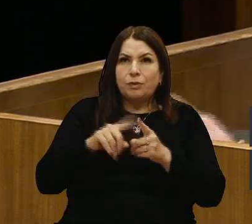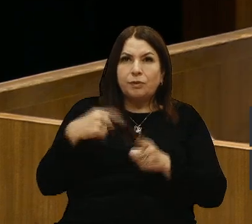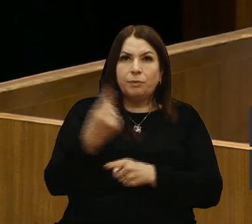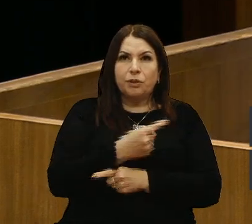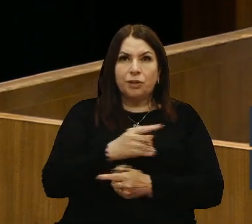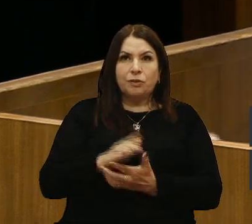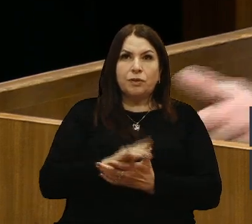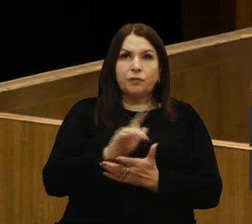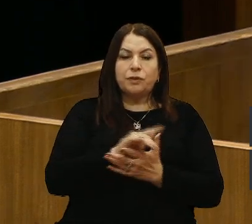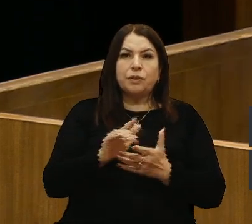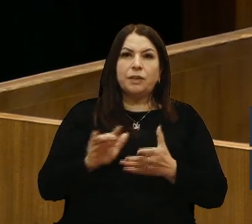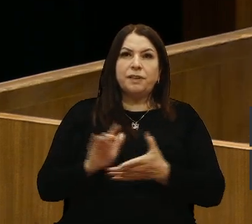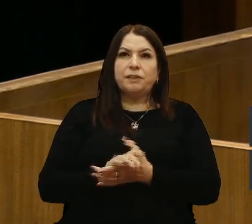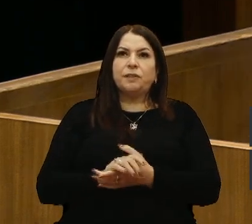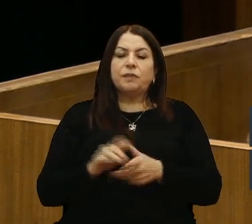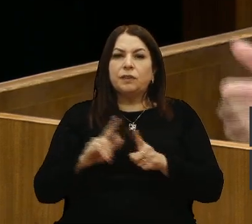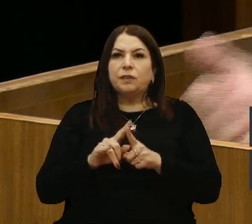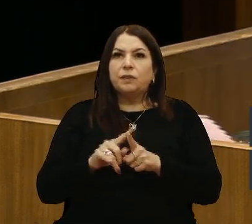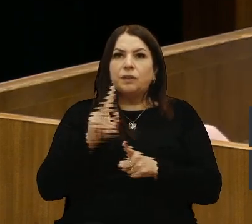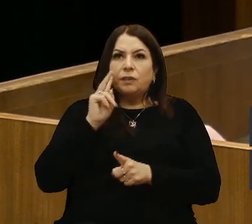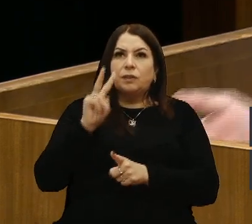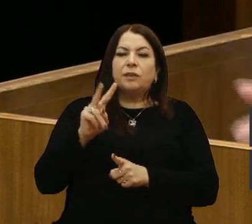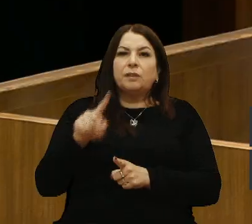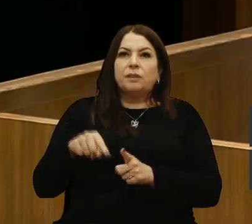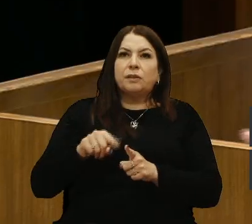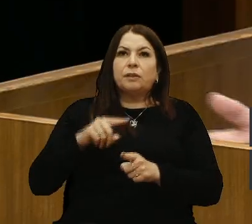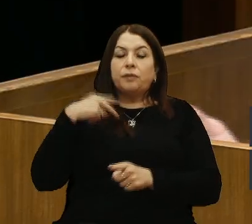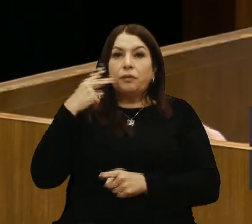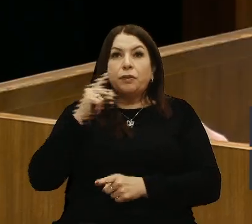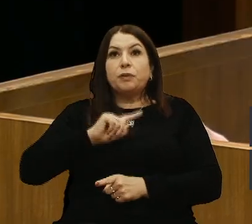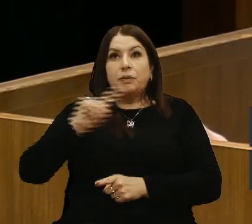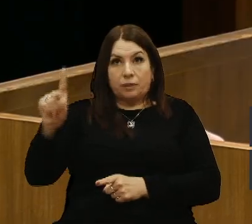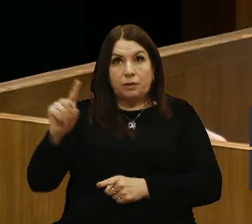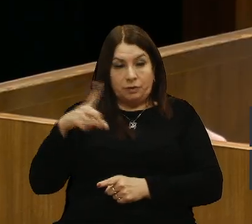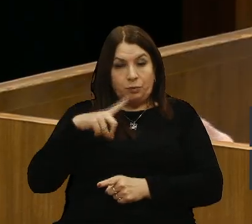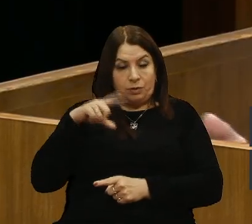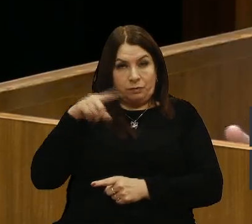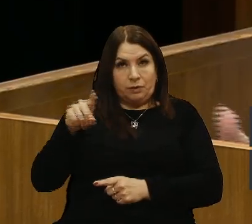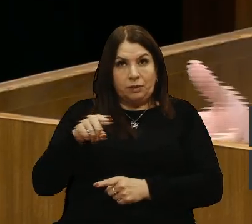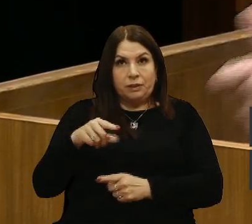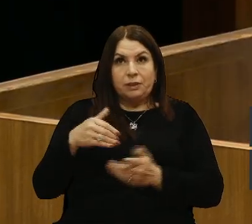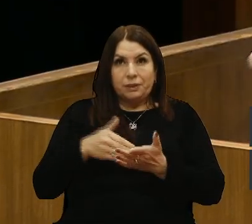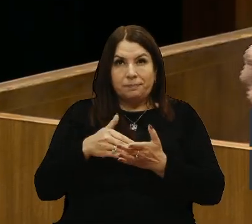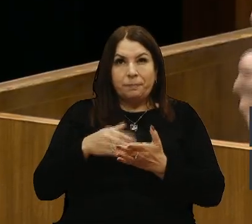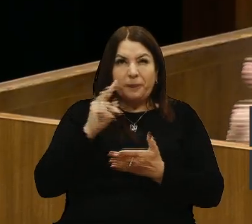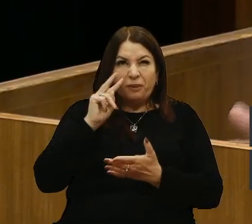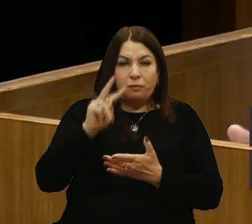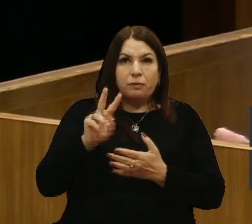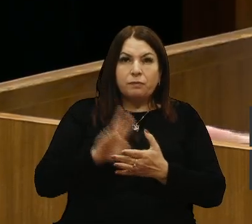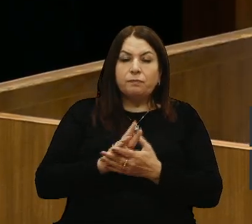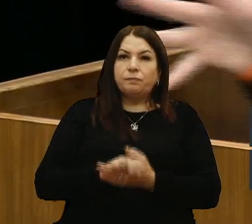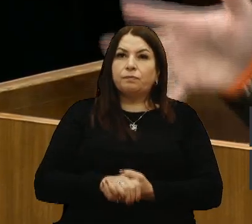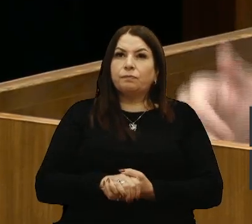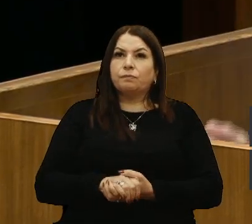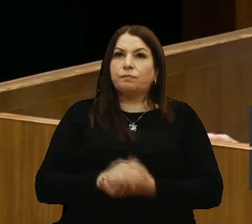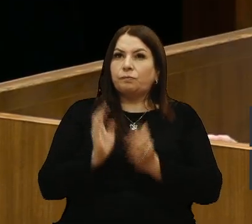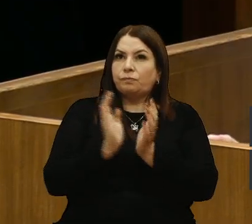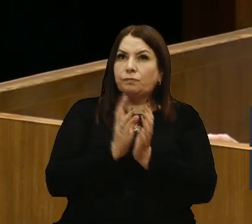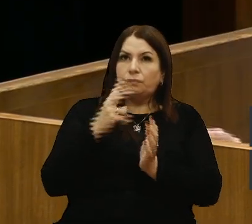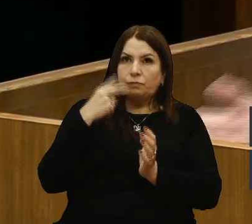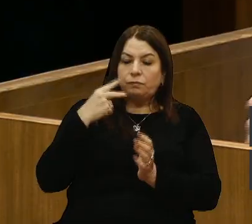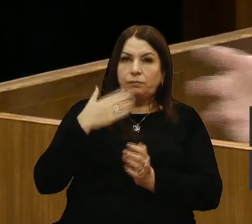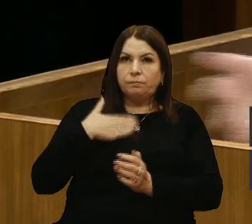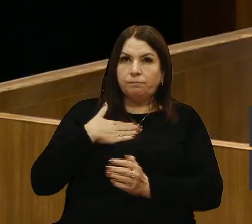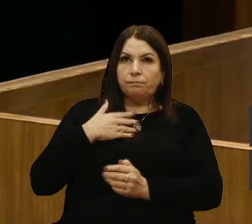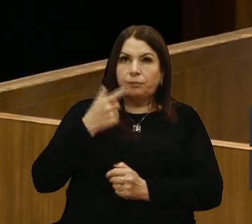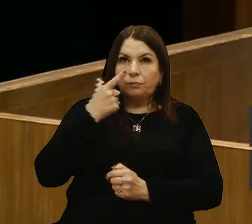está, infelizmente. É só qualquer vereador ir até lá que vai ver. Eu estive lá, até eu vi para um colega vereador meu que não